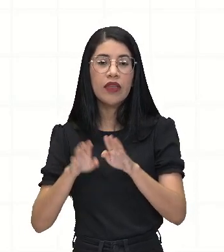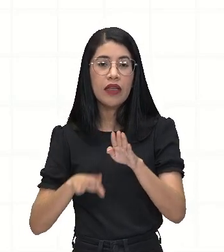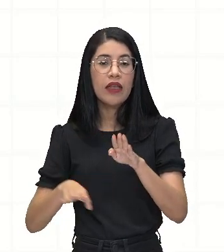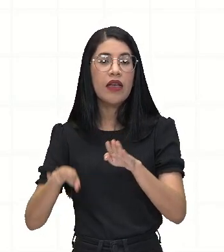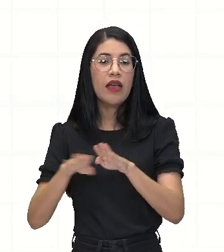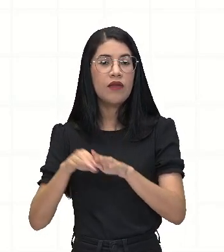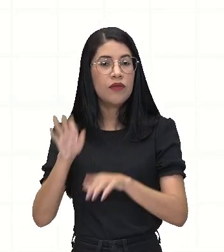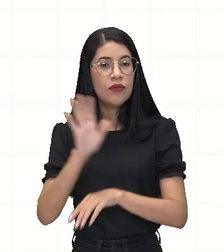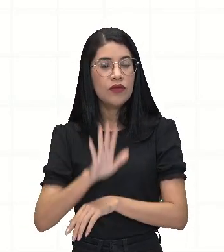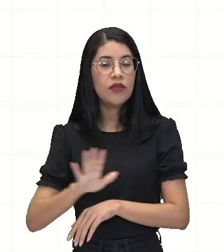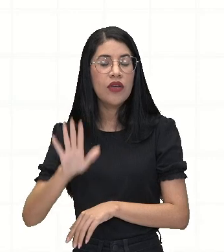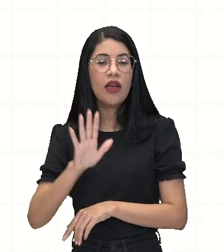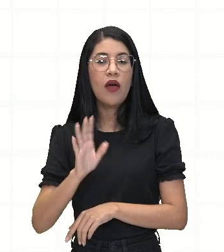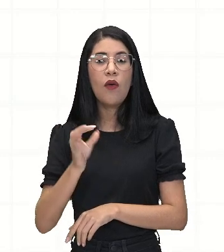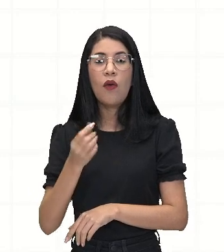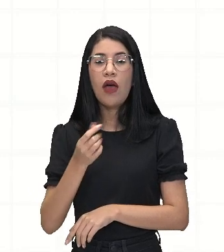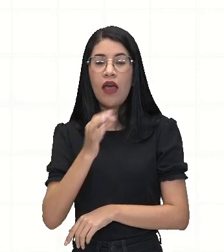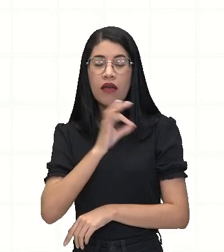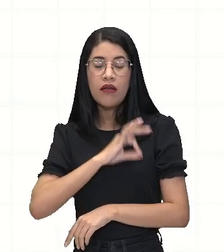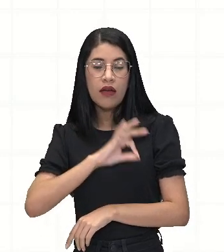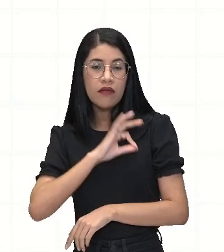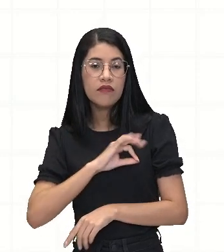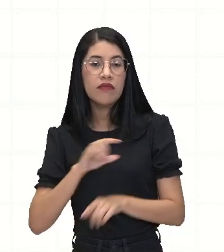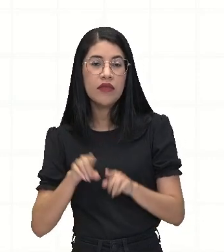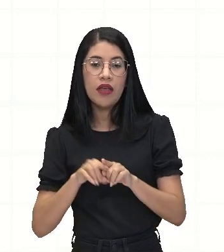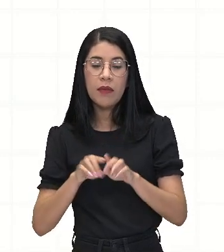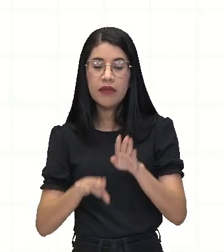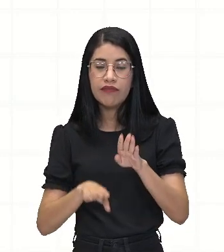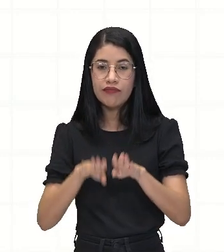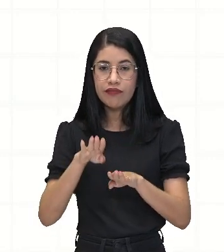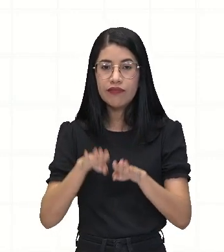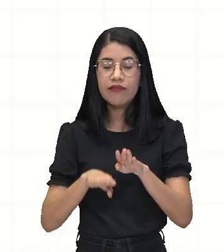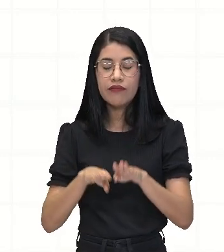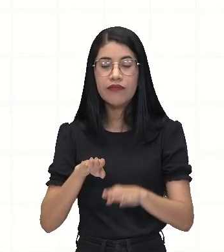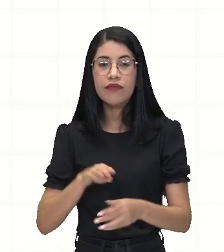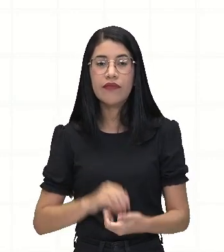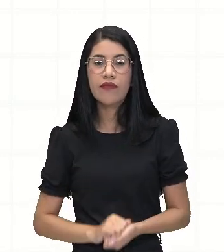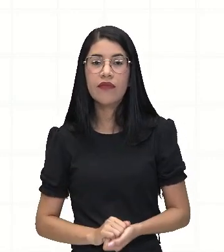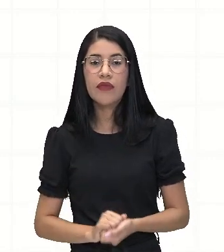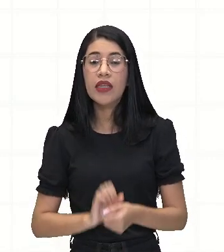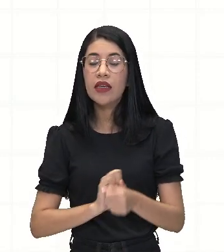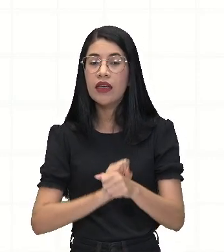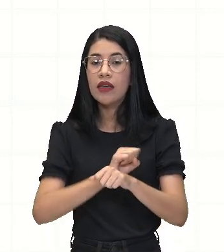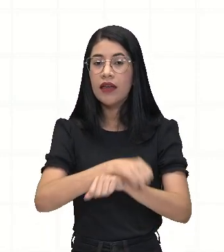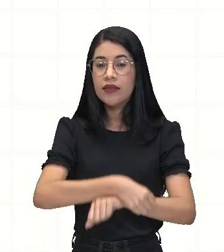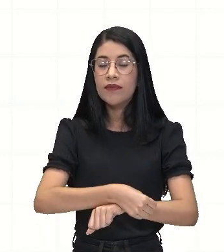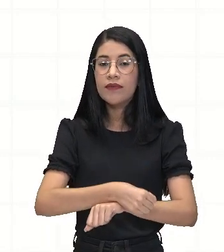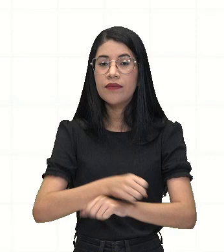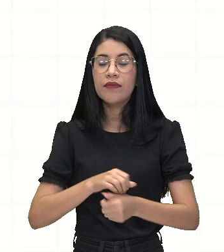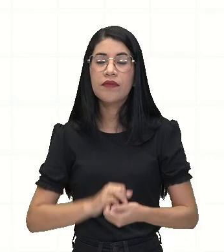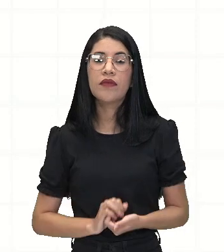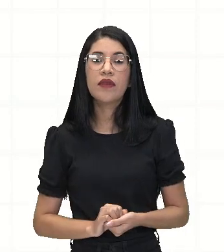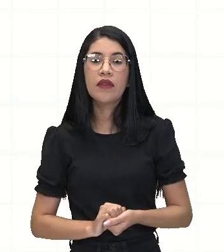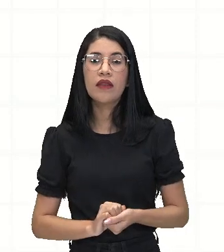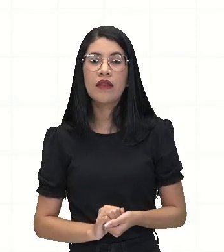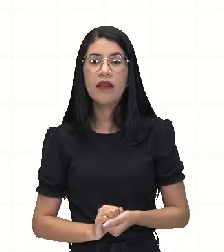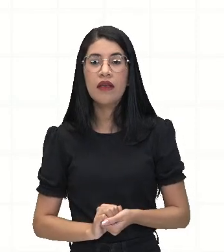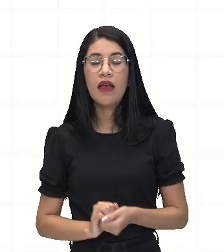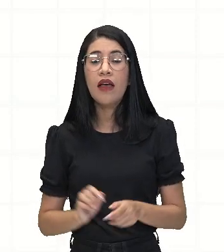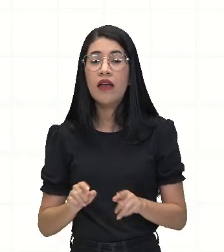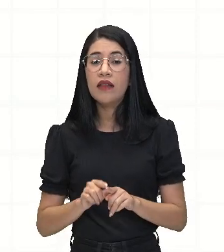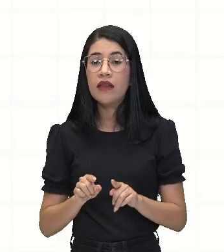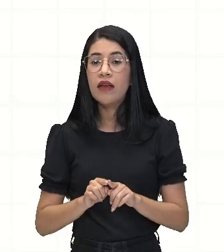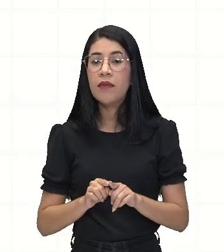né? Desigualdade de renda, entre outras questões. E a escravidão, né? A expansão territorial também do Brasil, ela